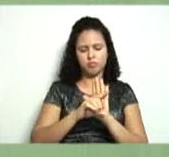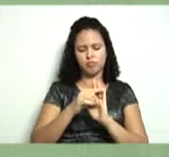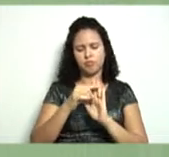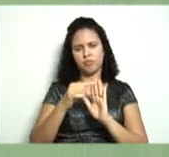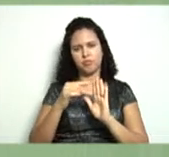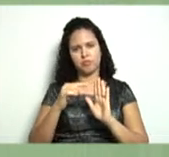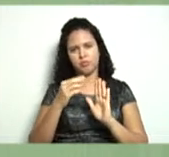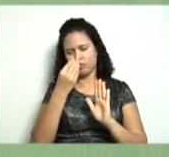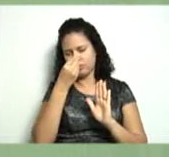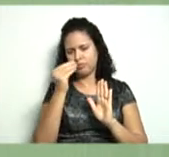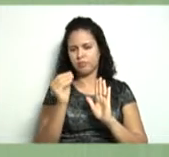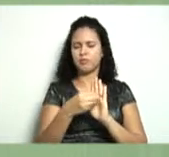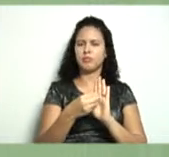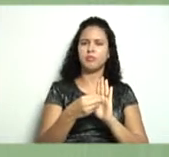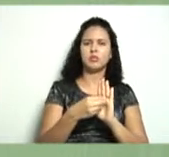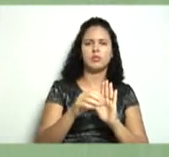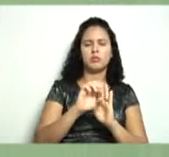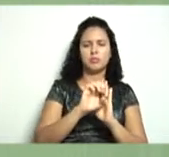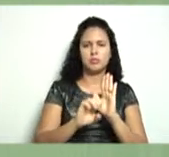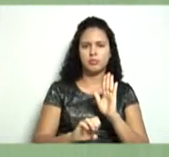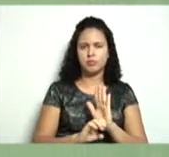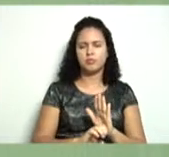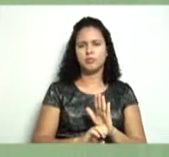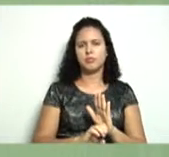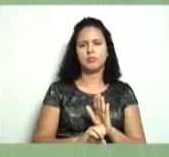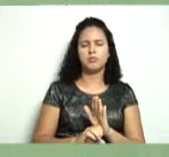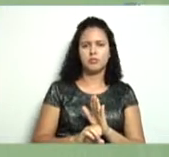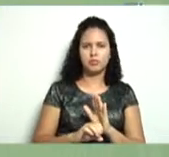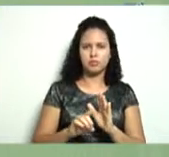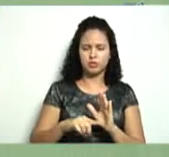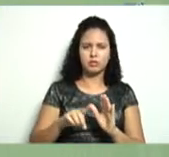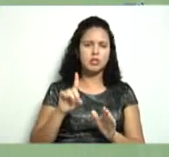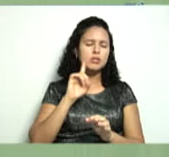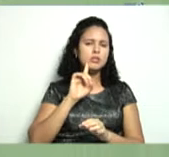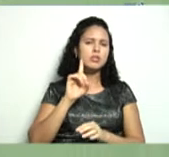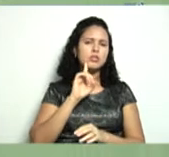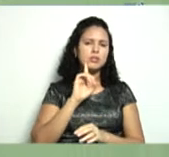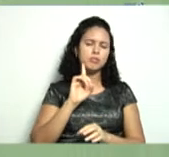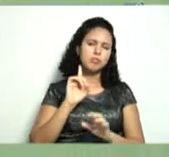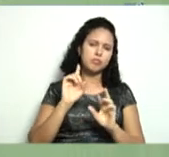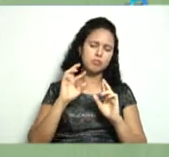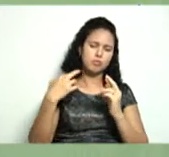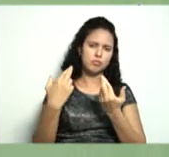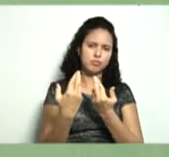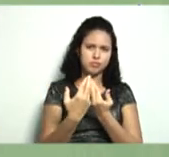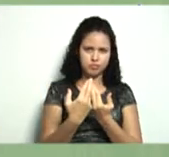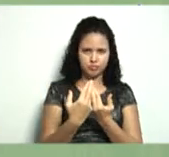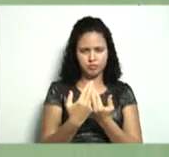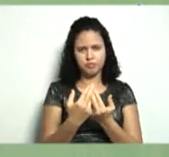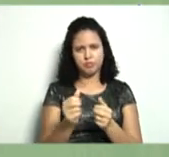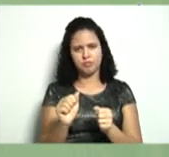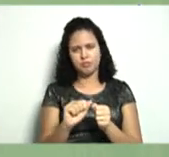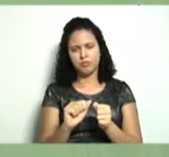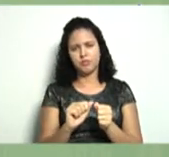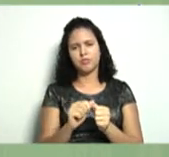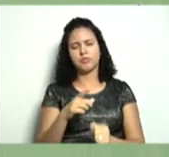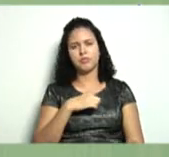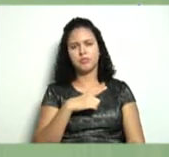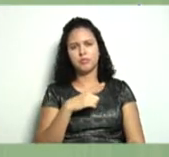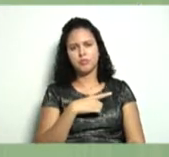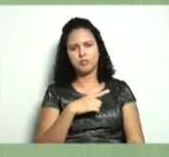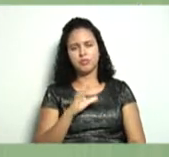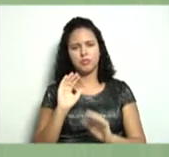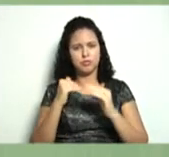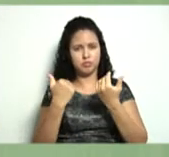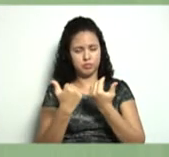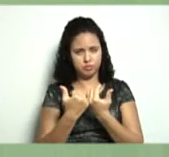do estatuto, contado o prazo da data em que a Assembleia foi realizada. A Assembleia